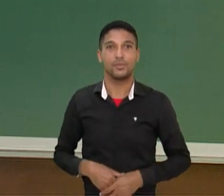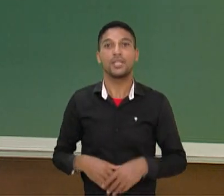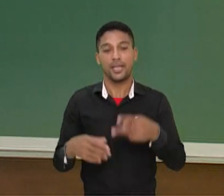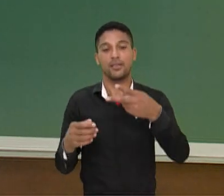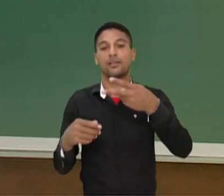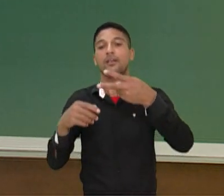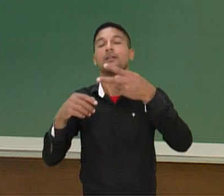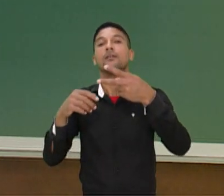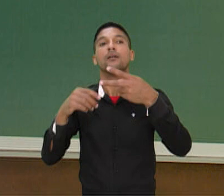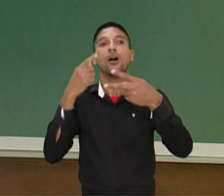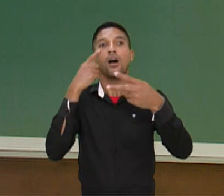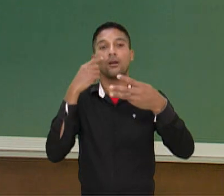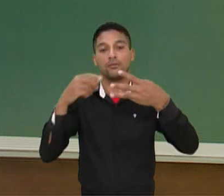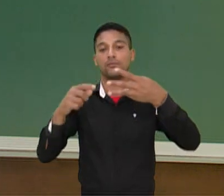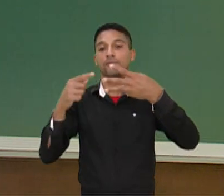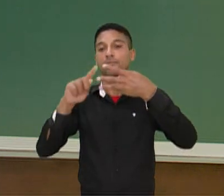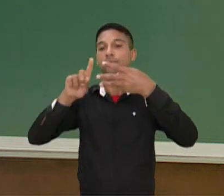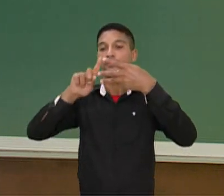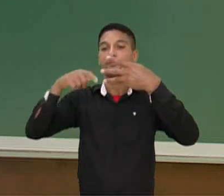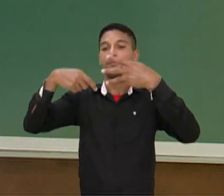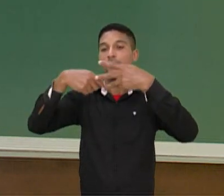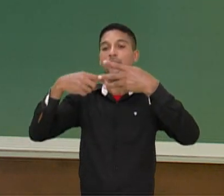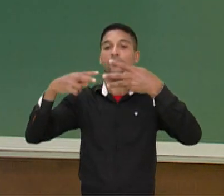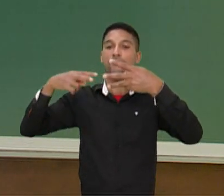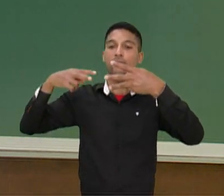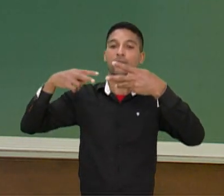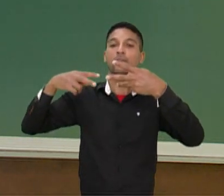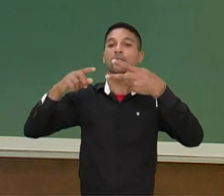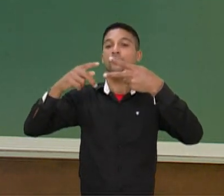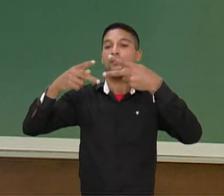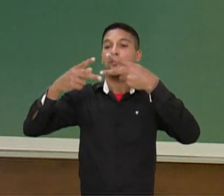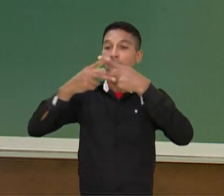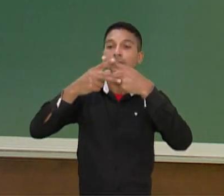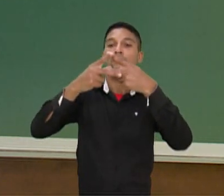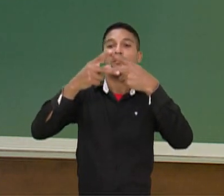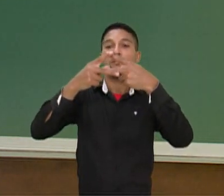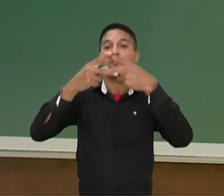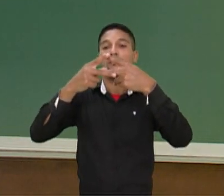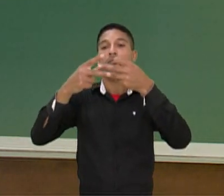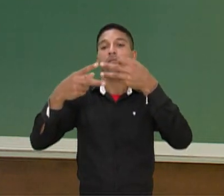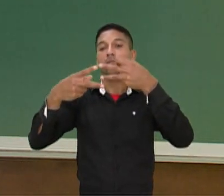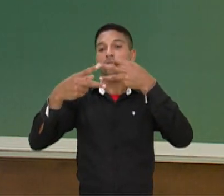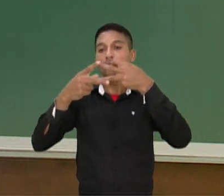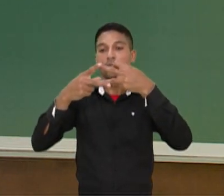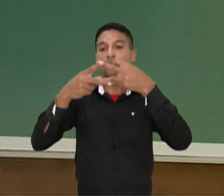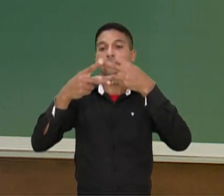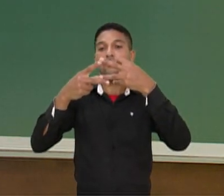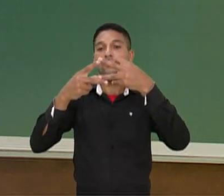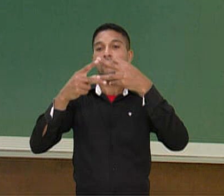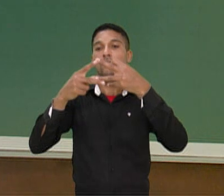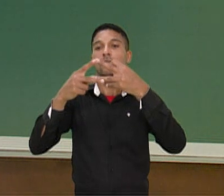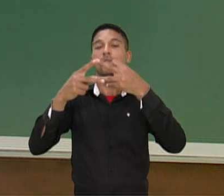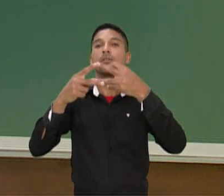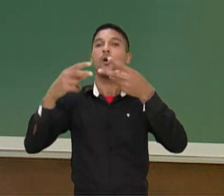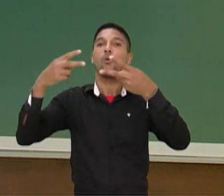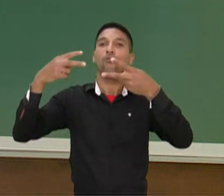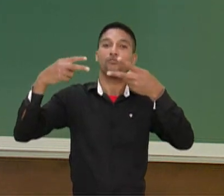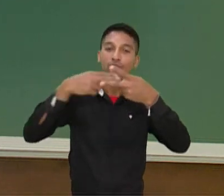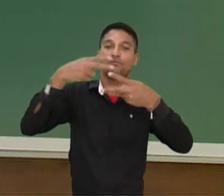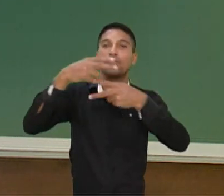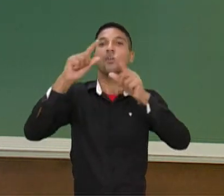para acompanhar o raciocínio? Deu? Vamos ver se deu mesmo. Agora é a tua vez de pensar um pouquinho,